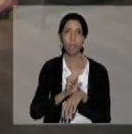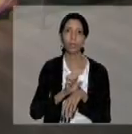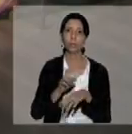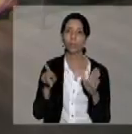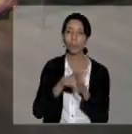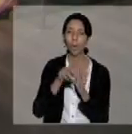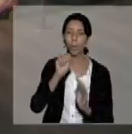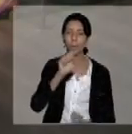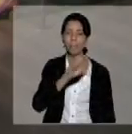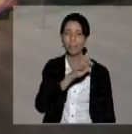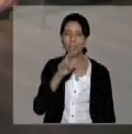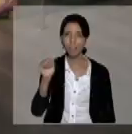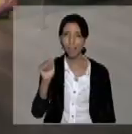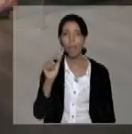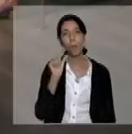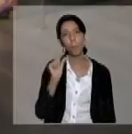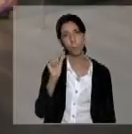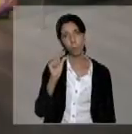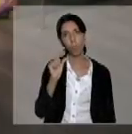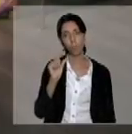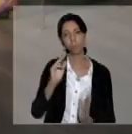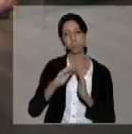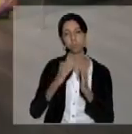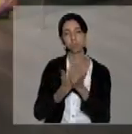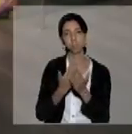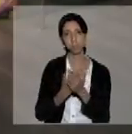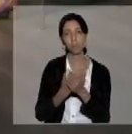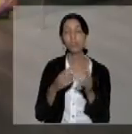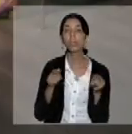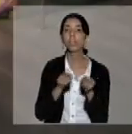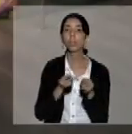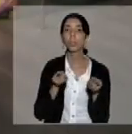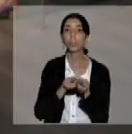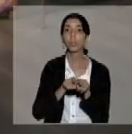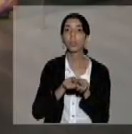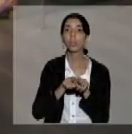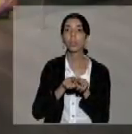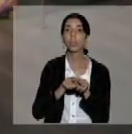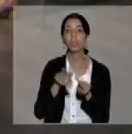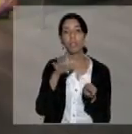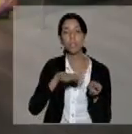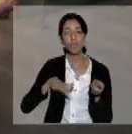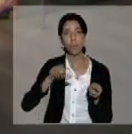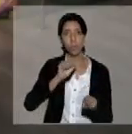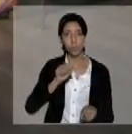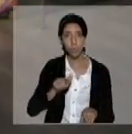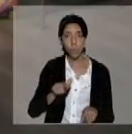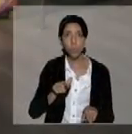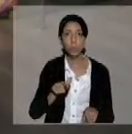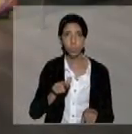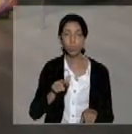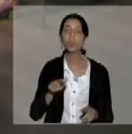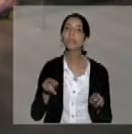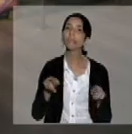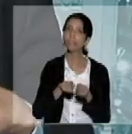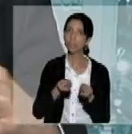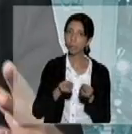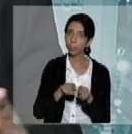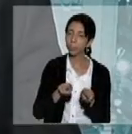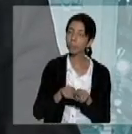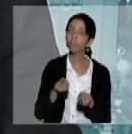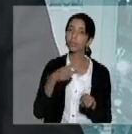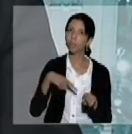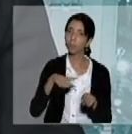da região serrana, que a gente tem poucas unidades. Né? Tem a região também lá no sul fluminense, mas no extremo sul fluminense